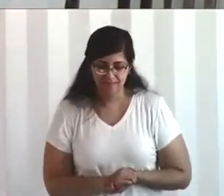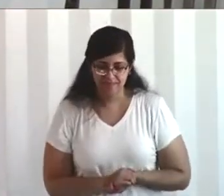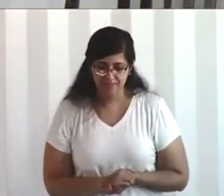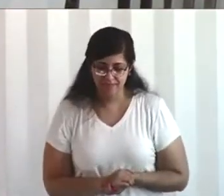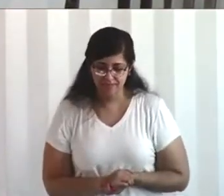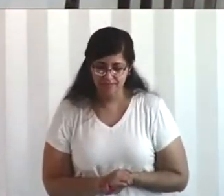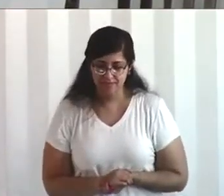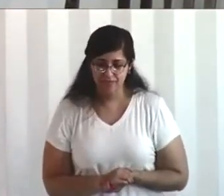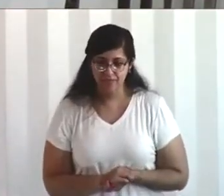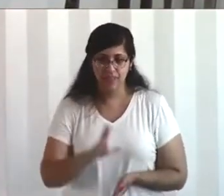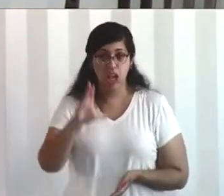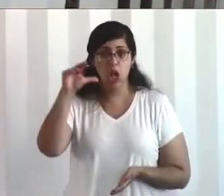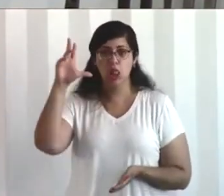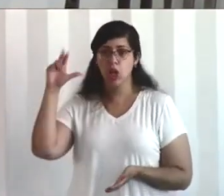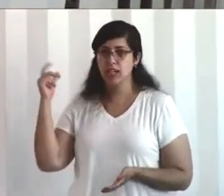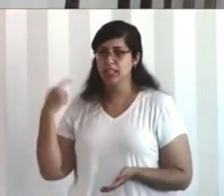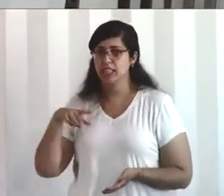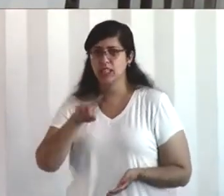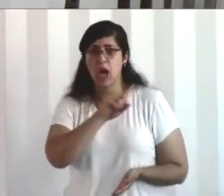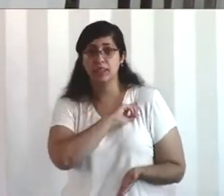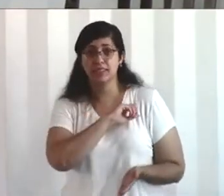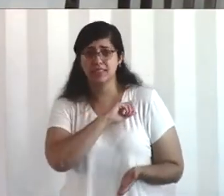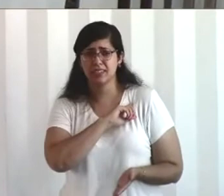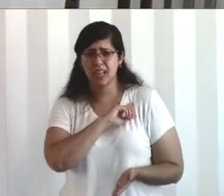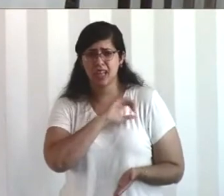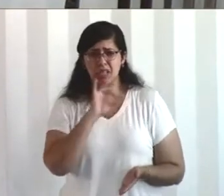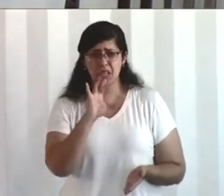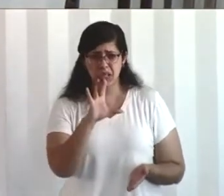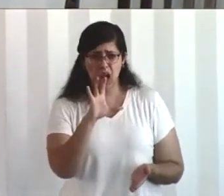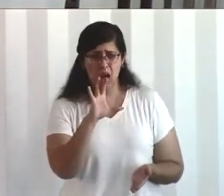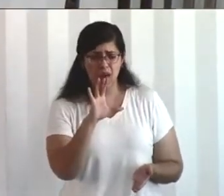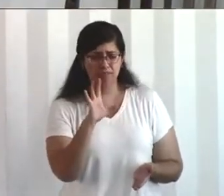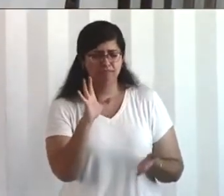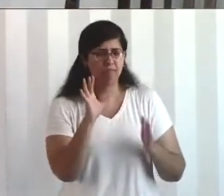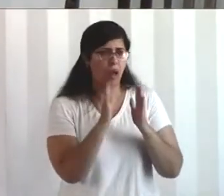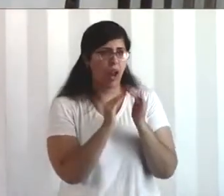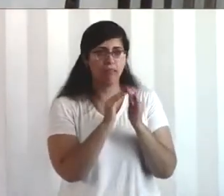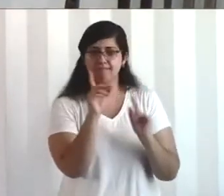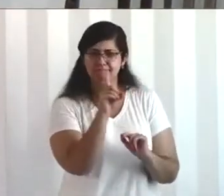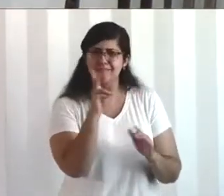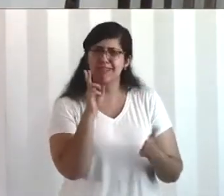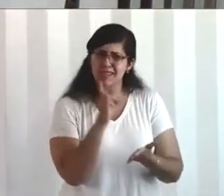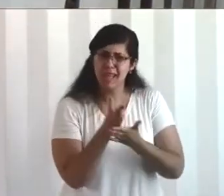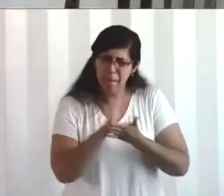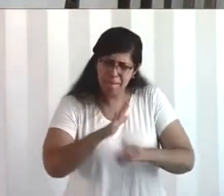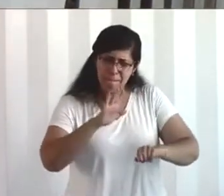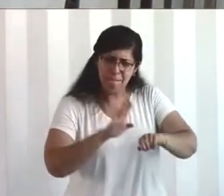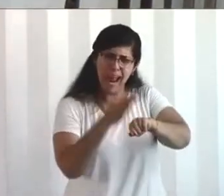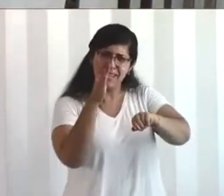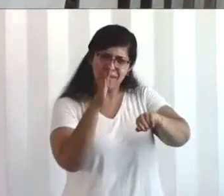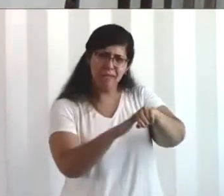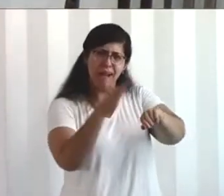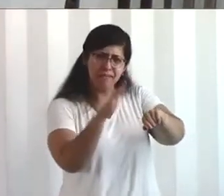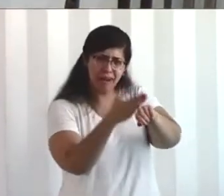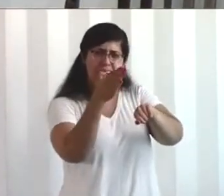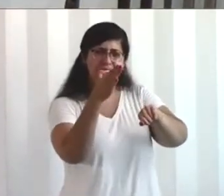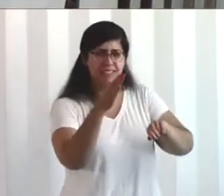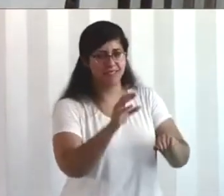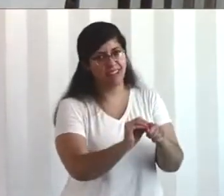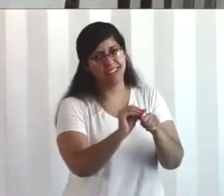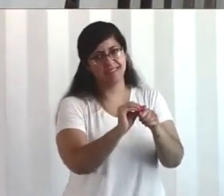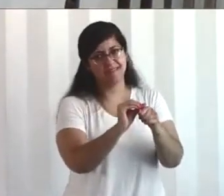o suficiente o que temos feito, porque o que o Senhor fez por nós é para que façamos sempre mais e mais e